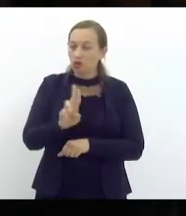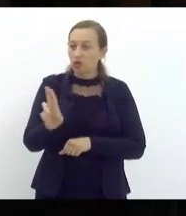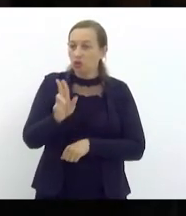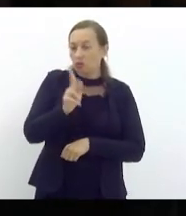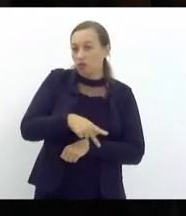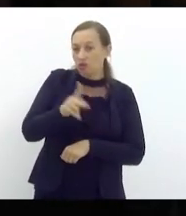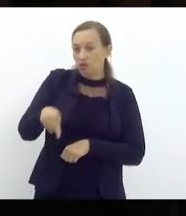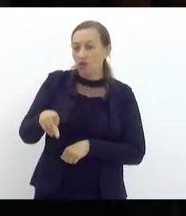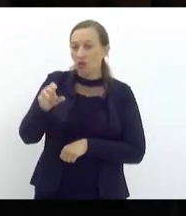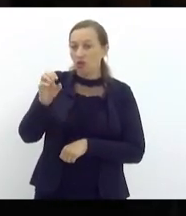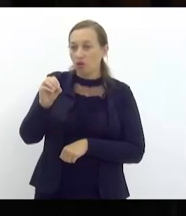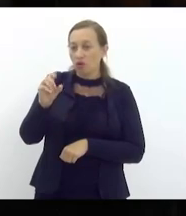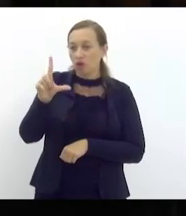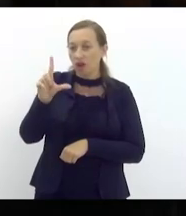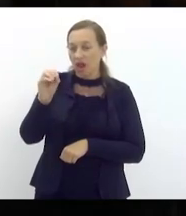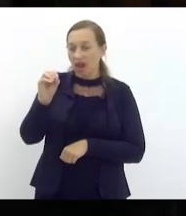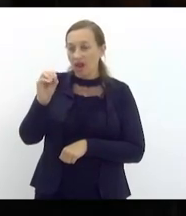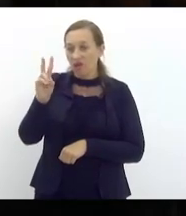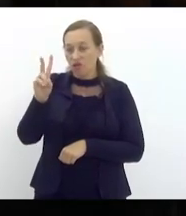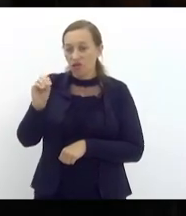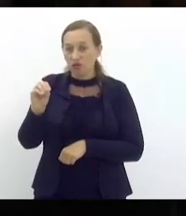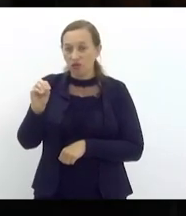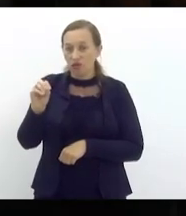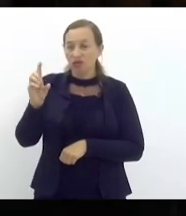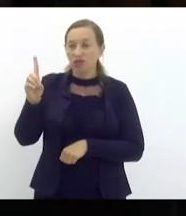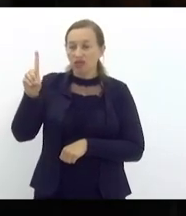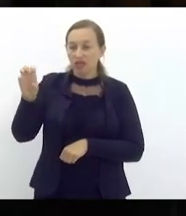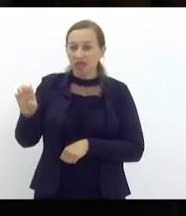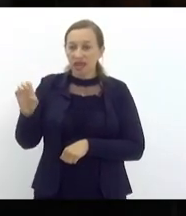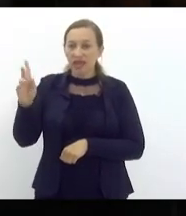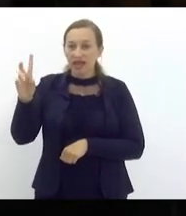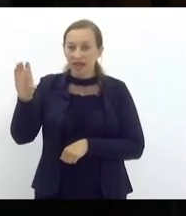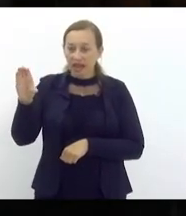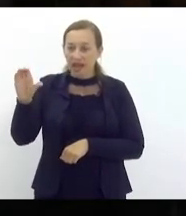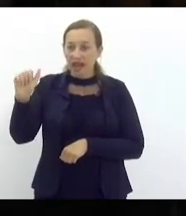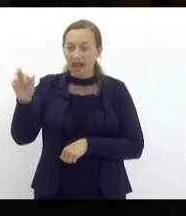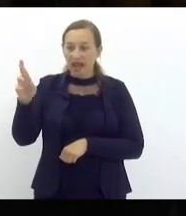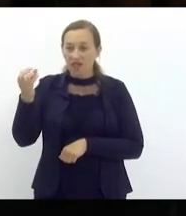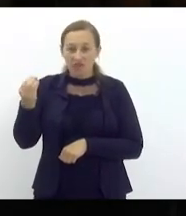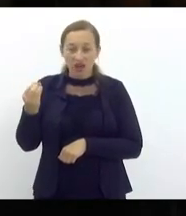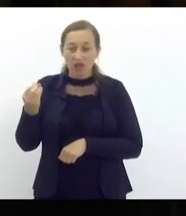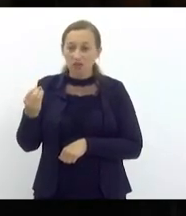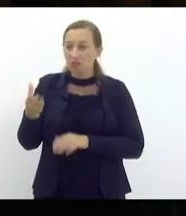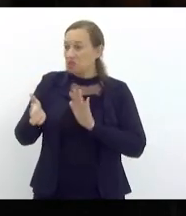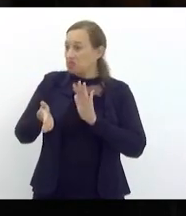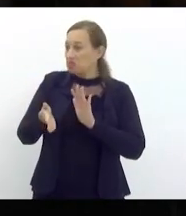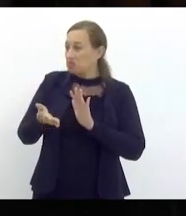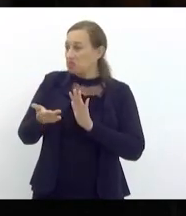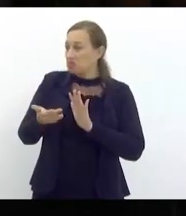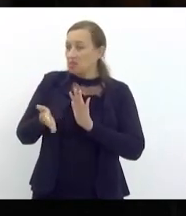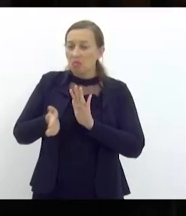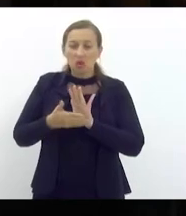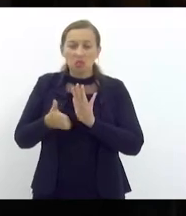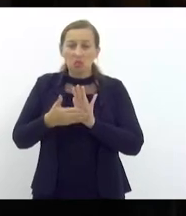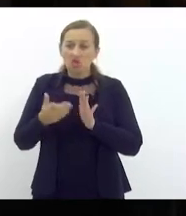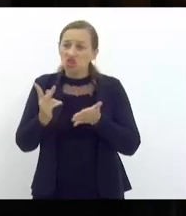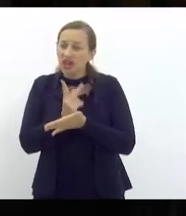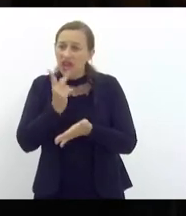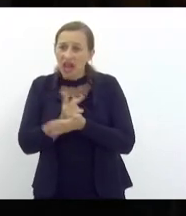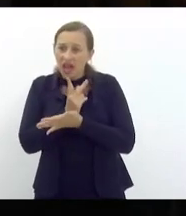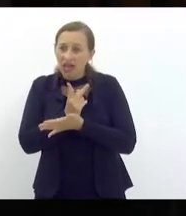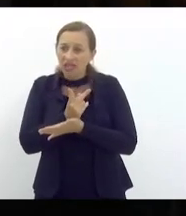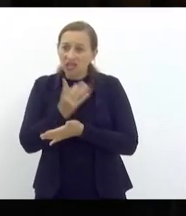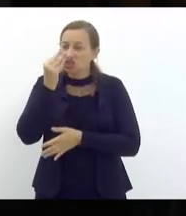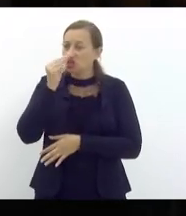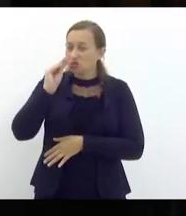professor não tinha nada não tinha formação não era filósofo só propunha besteira e morreu negando a